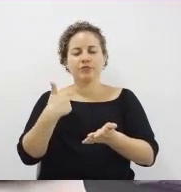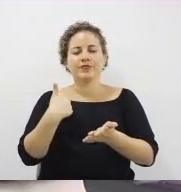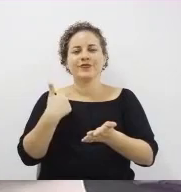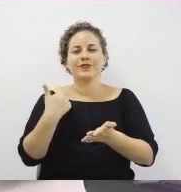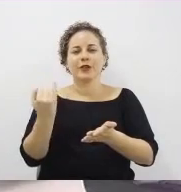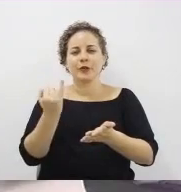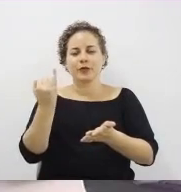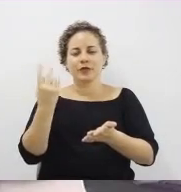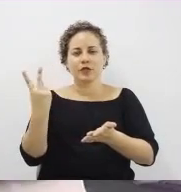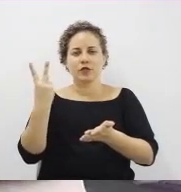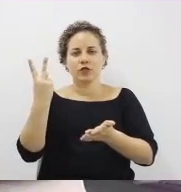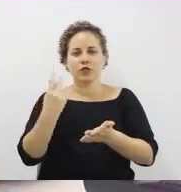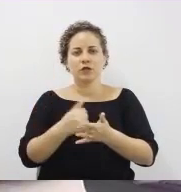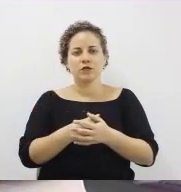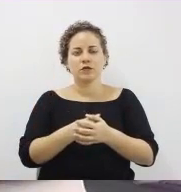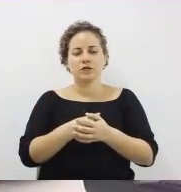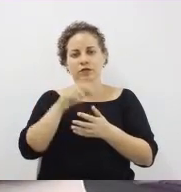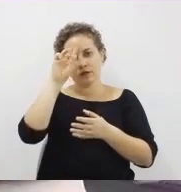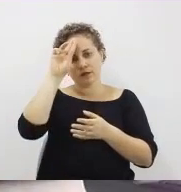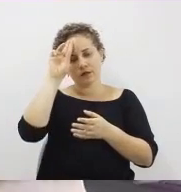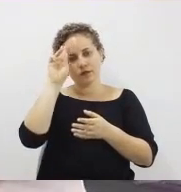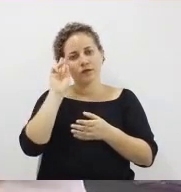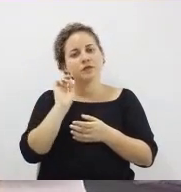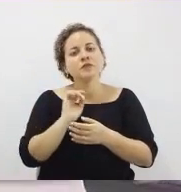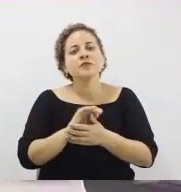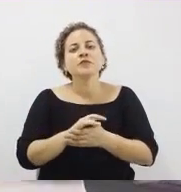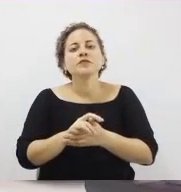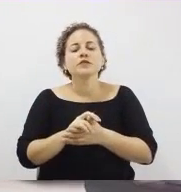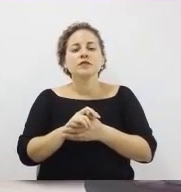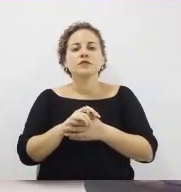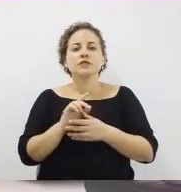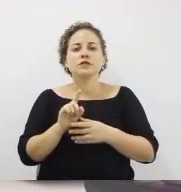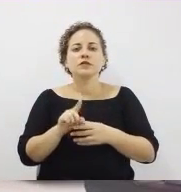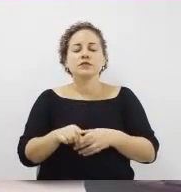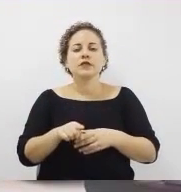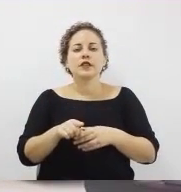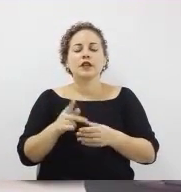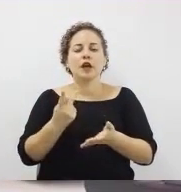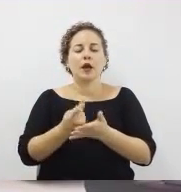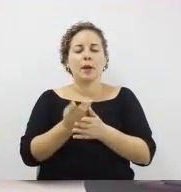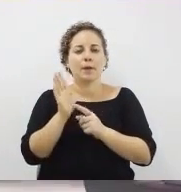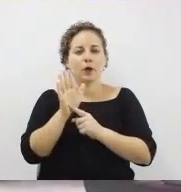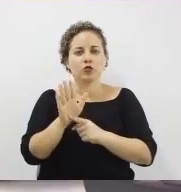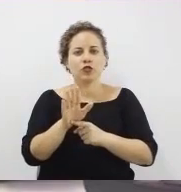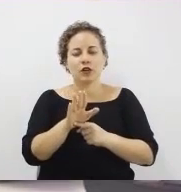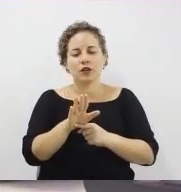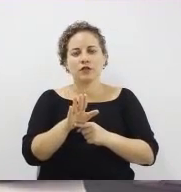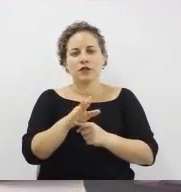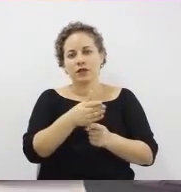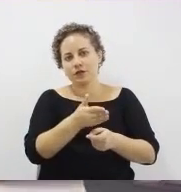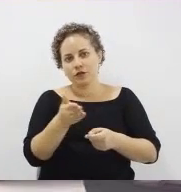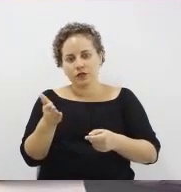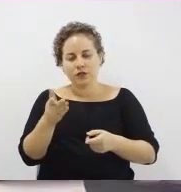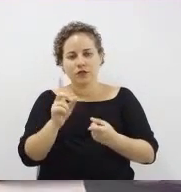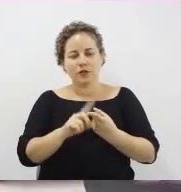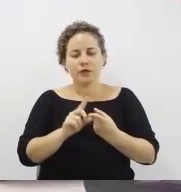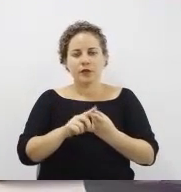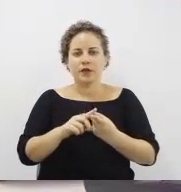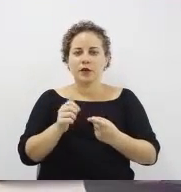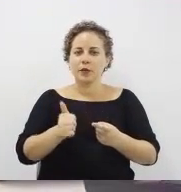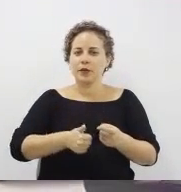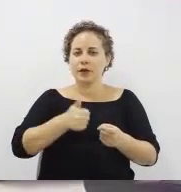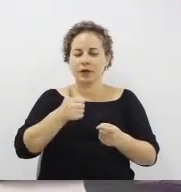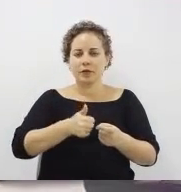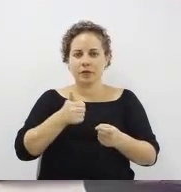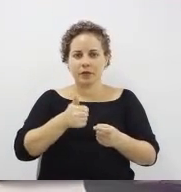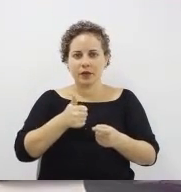por Balou, um especialista nessa área, e aqui elas são apresentadas a vocês. Temos, como primeiro citado